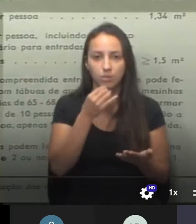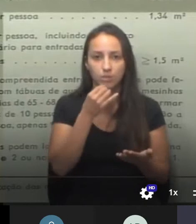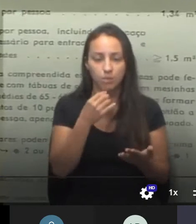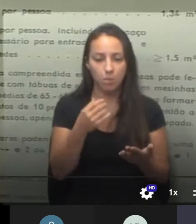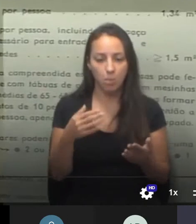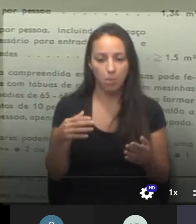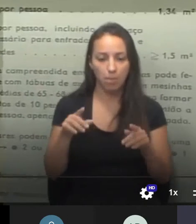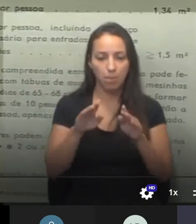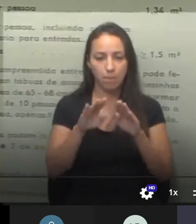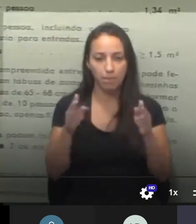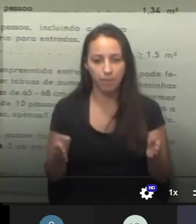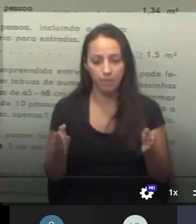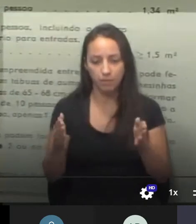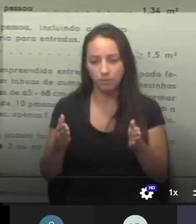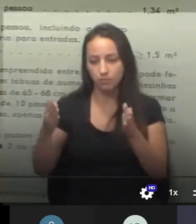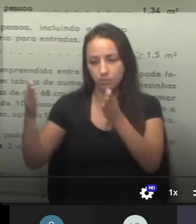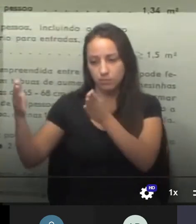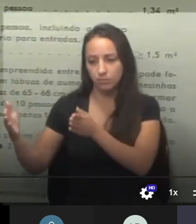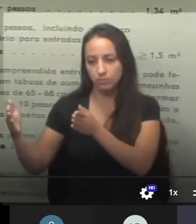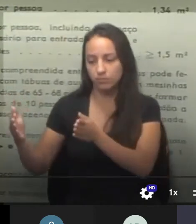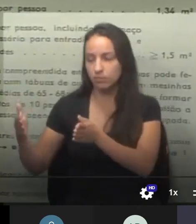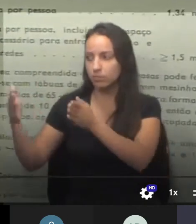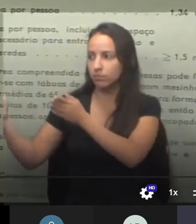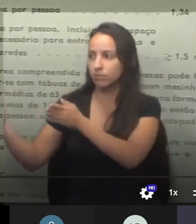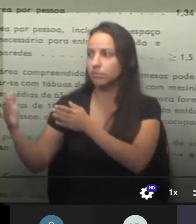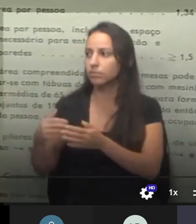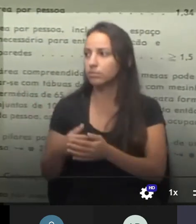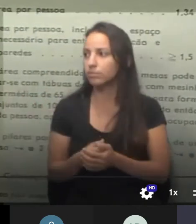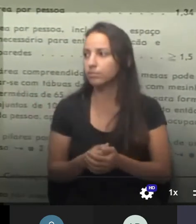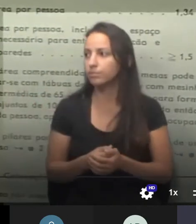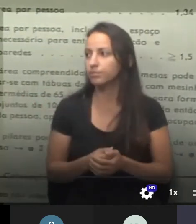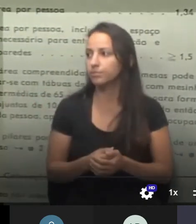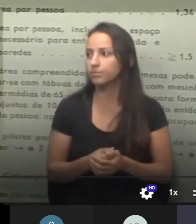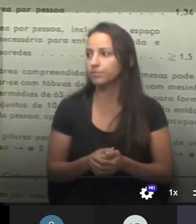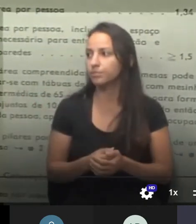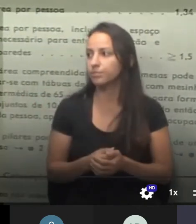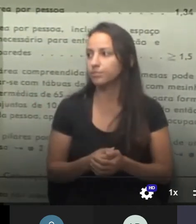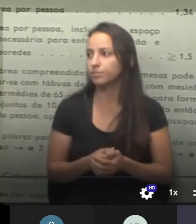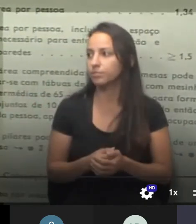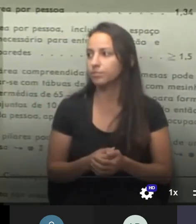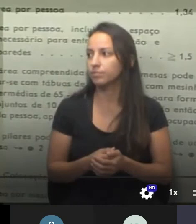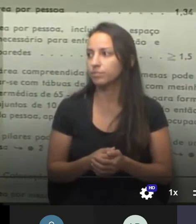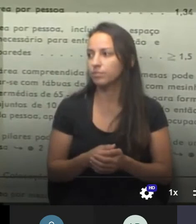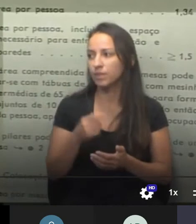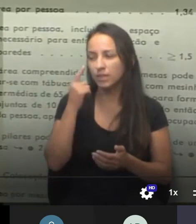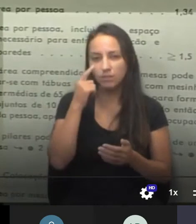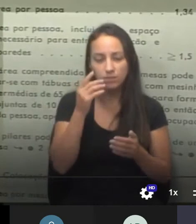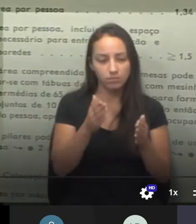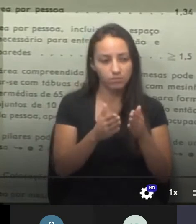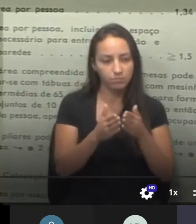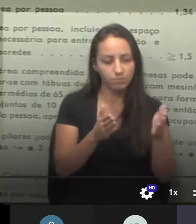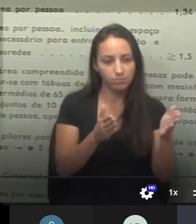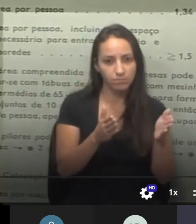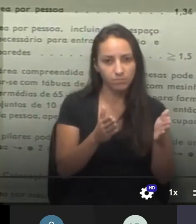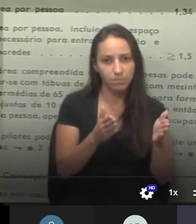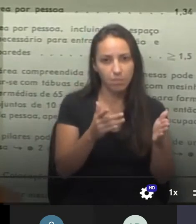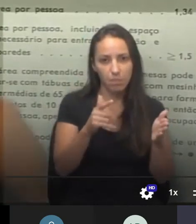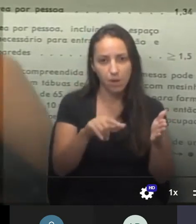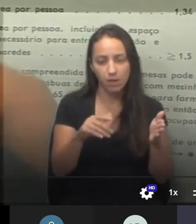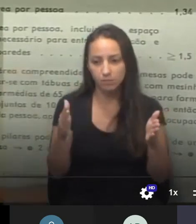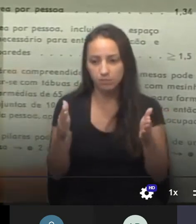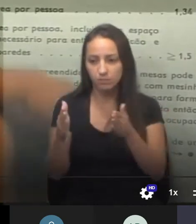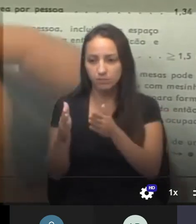nova mesa aqui, ele considera esse mesmo módulo. Mas, observa aqui, olha, deste lado tem um pouco mais espaço que este, certo? Então, não